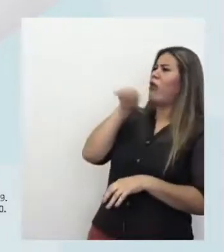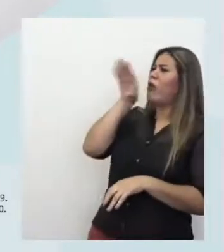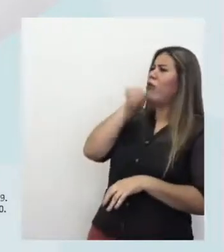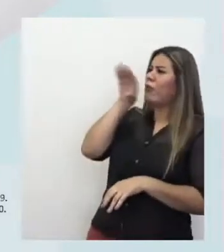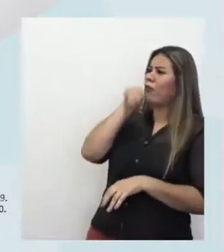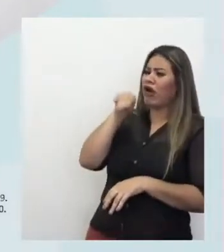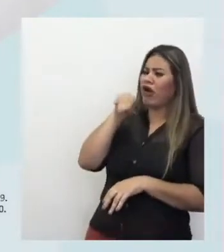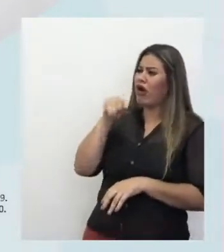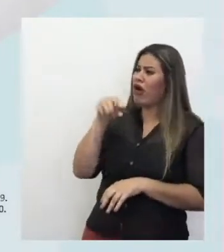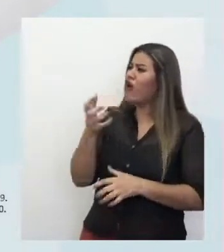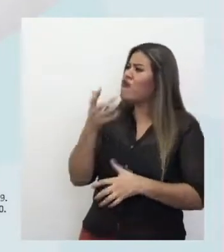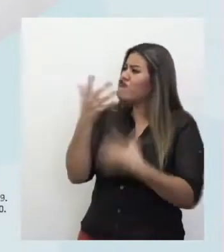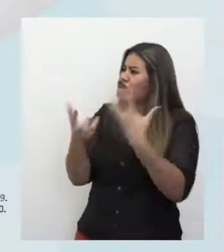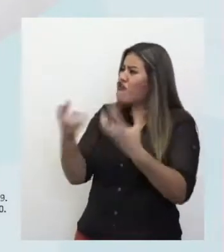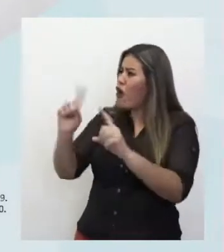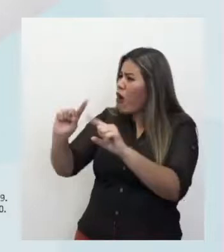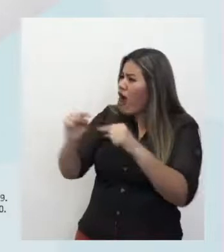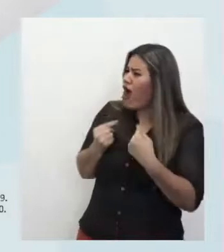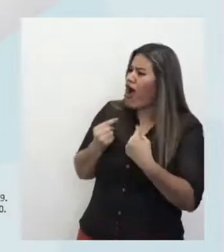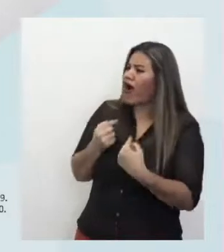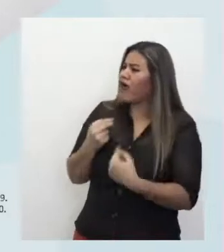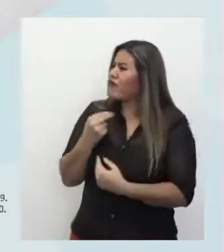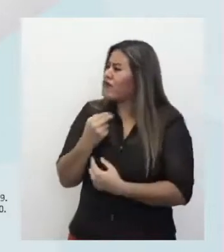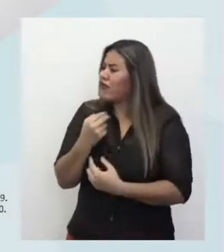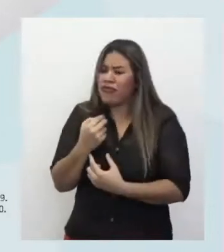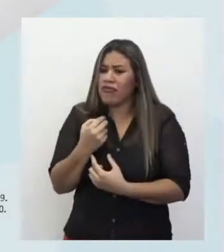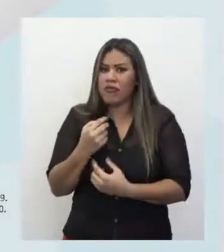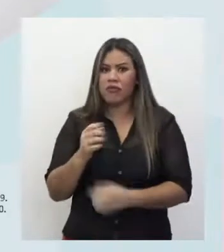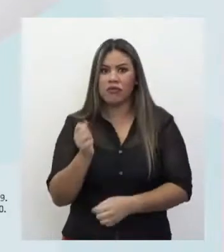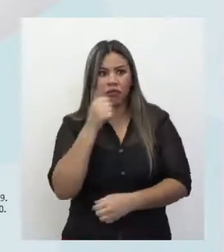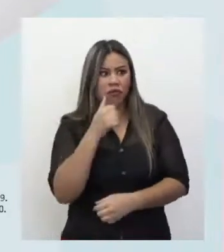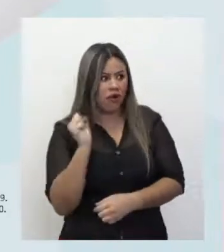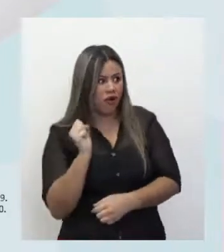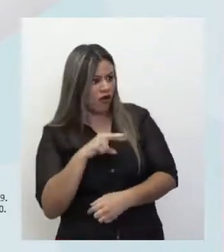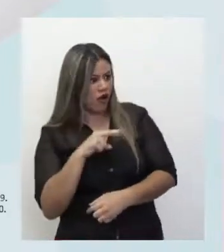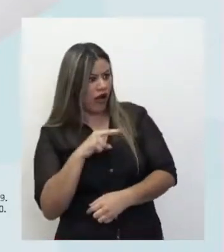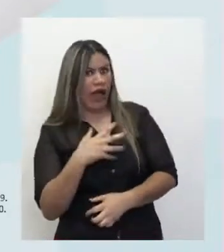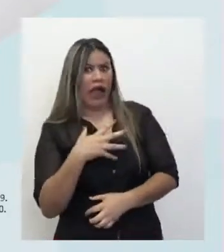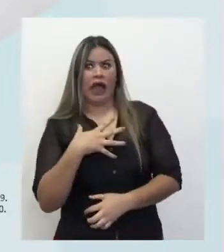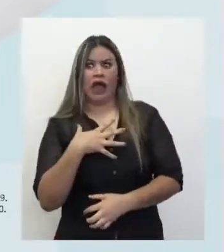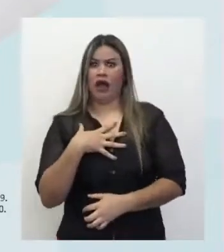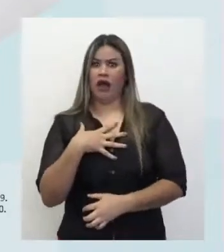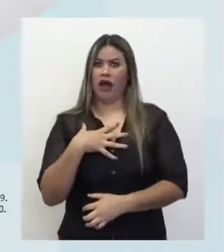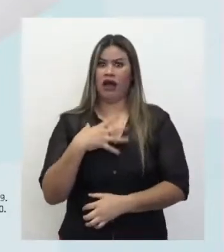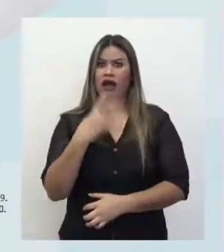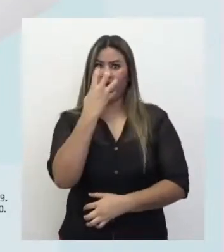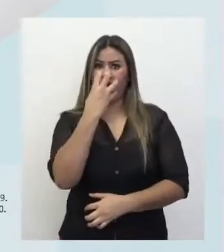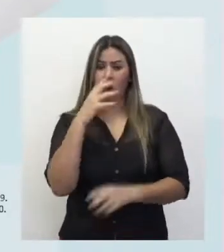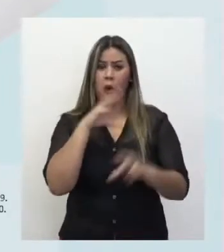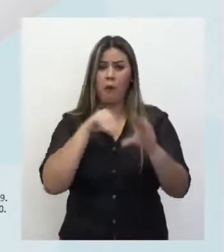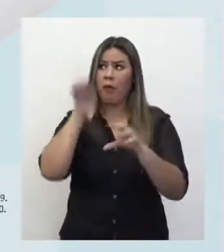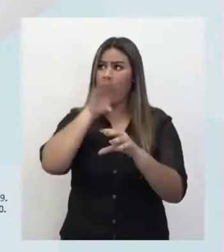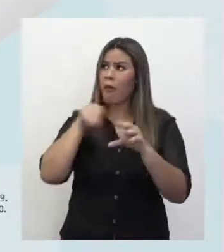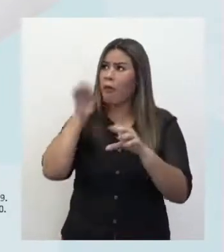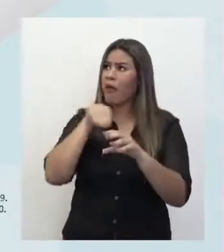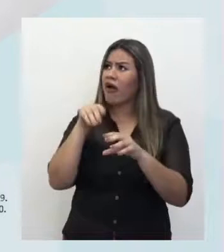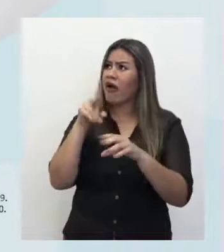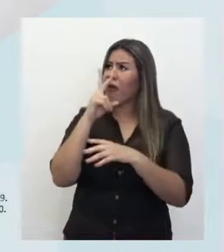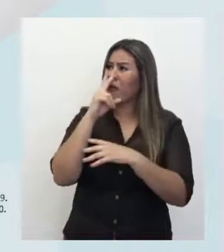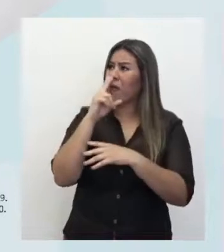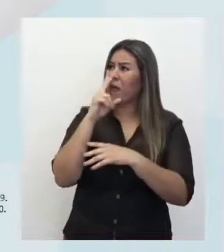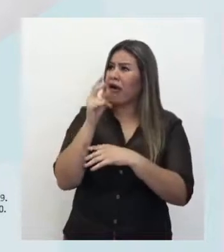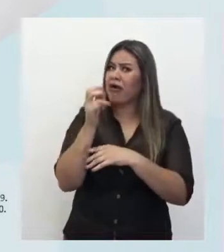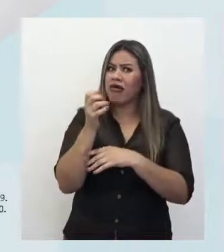favor, não me queime. Ela ficou muito espantada. Um cão a falar. Até parecia